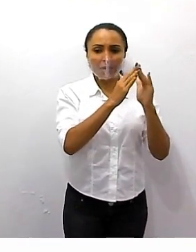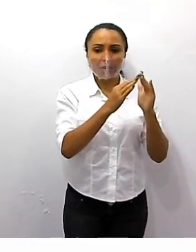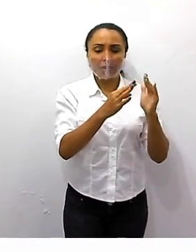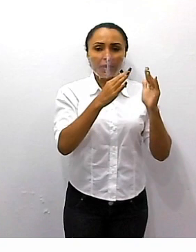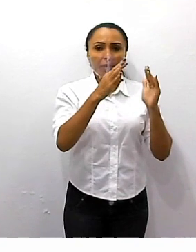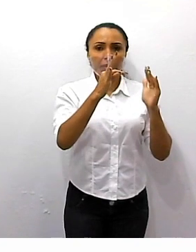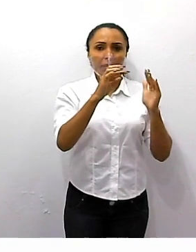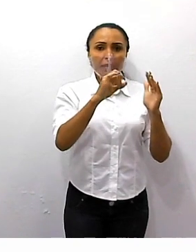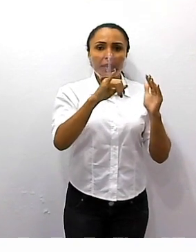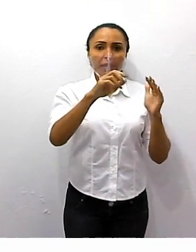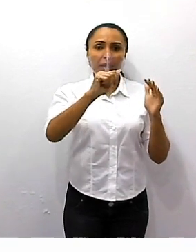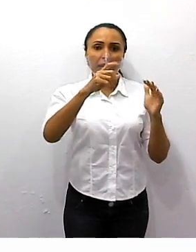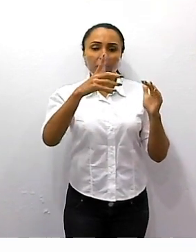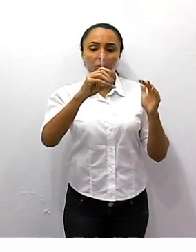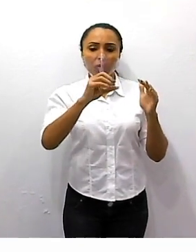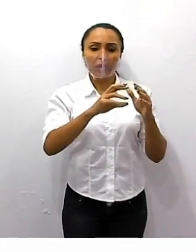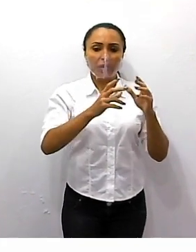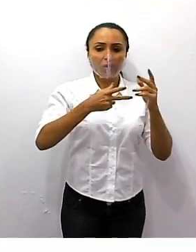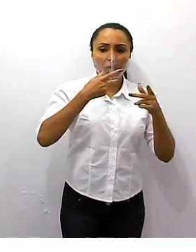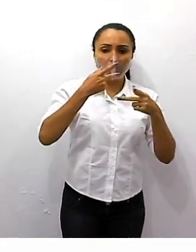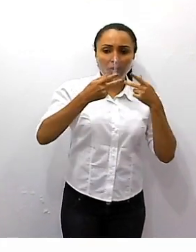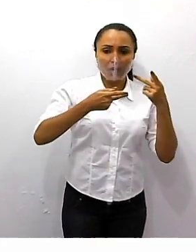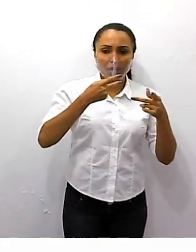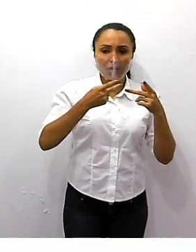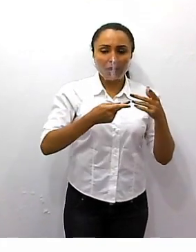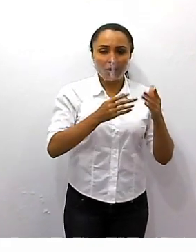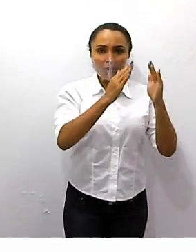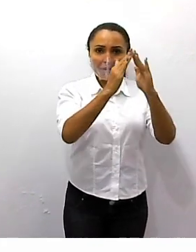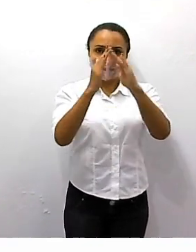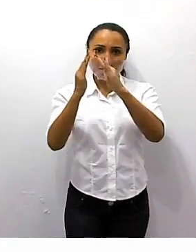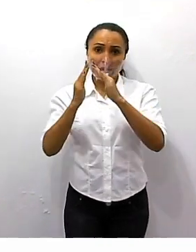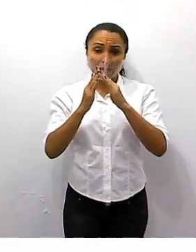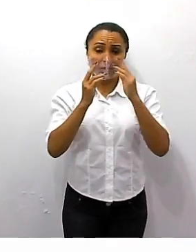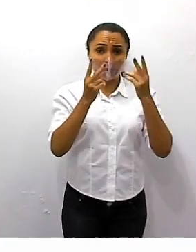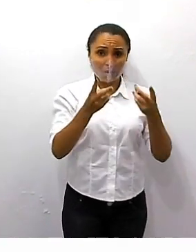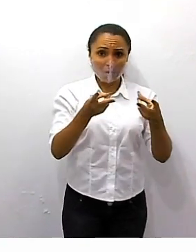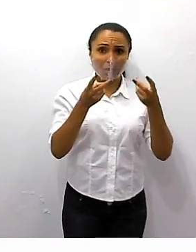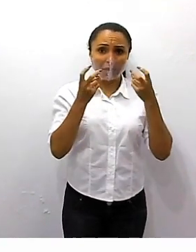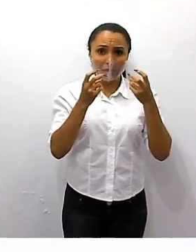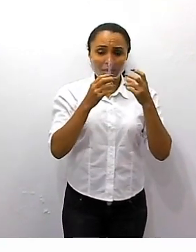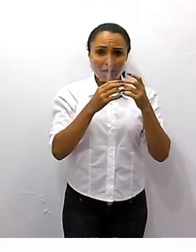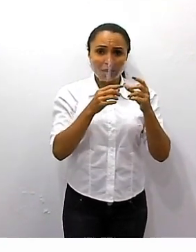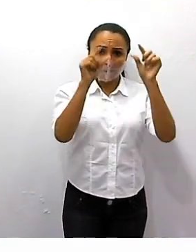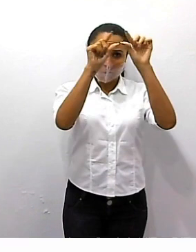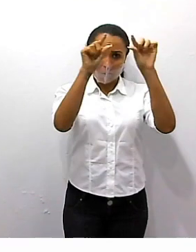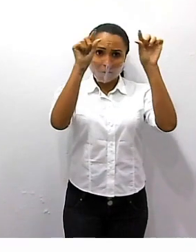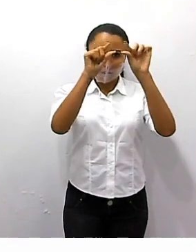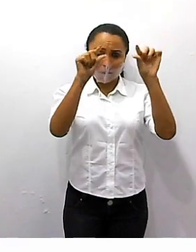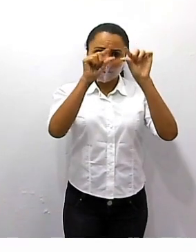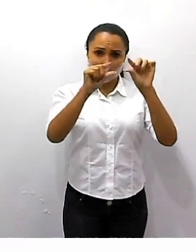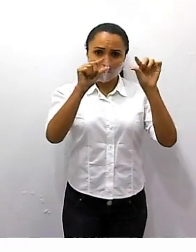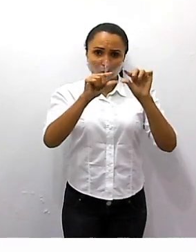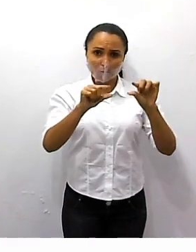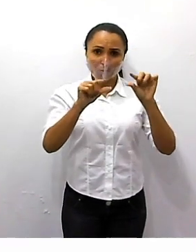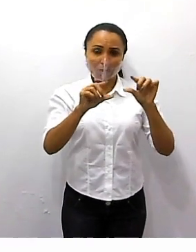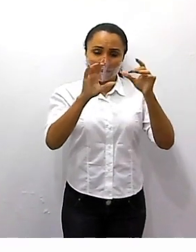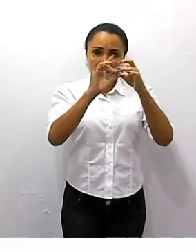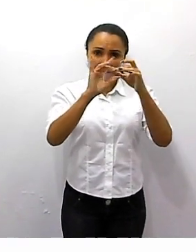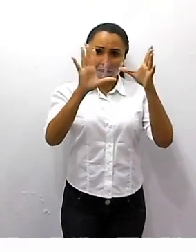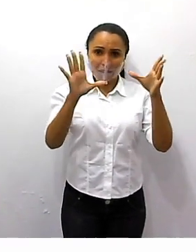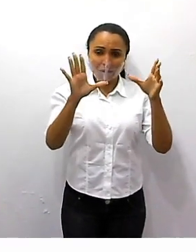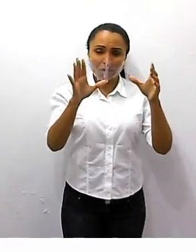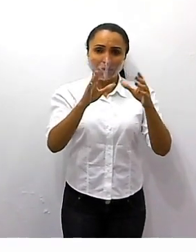telhado, e vão fazendo telhados. Então a gente percebe aí, né, além dos versos livres e versos brancos, essa